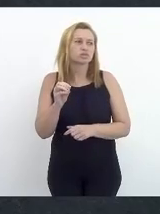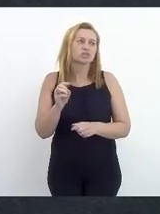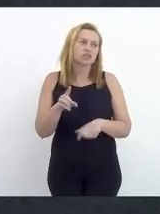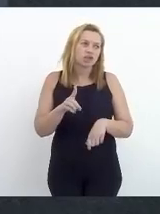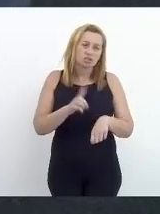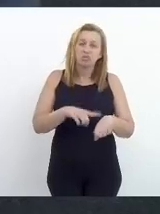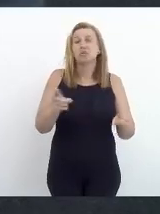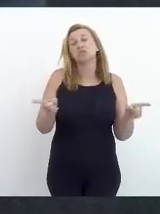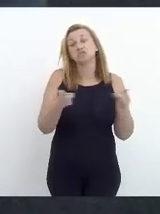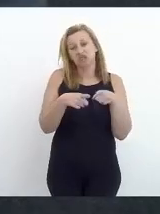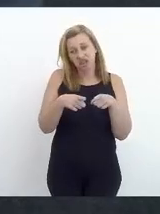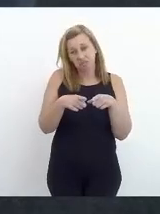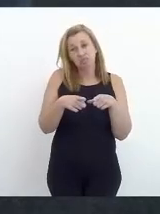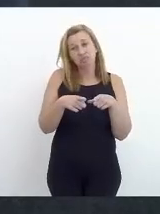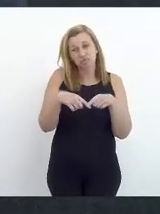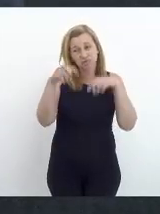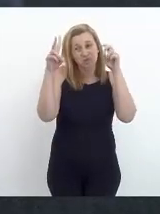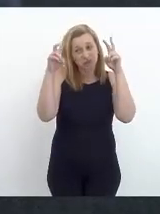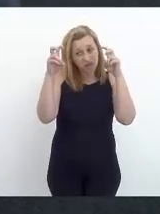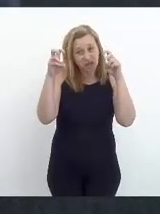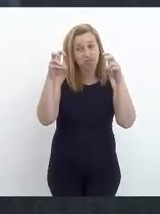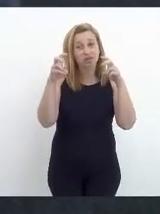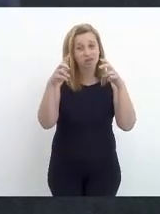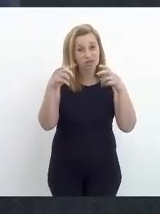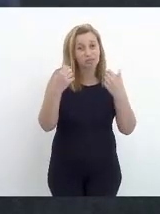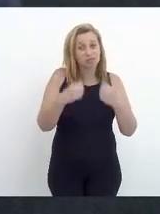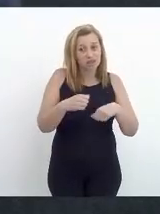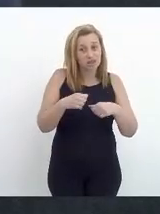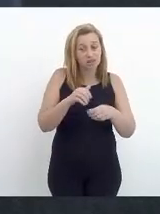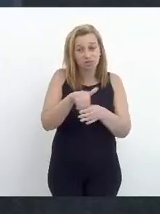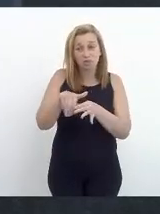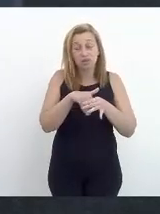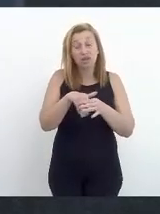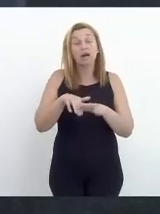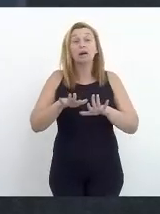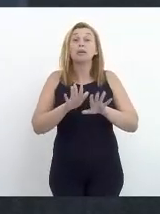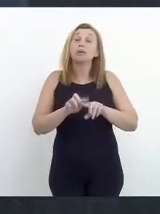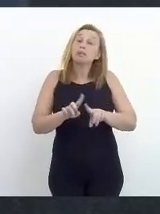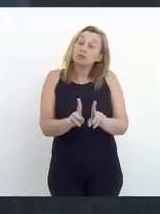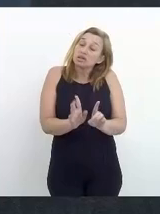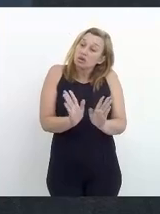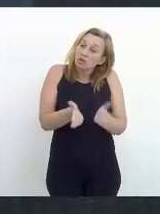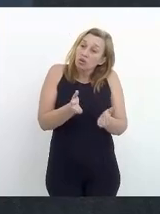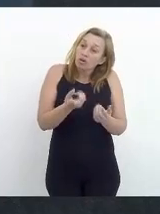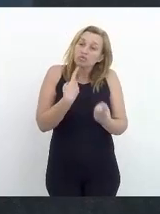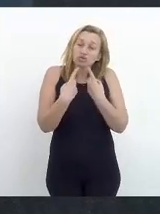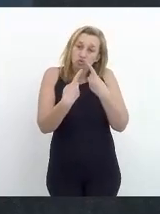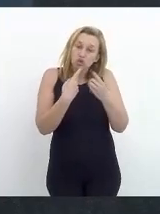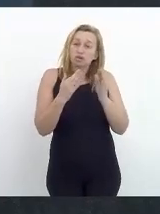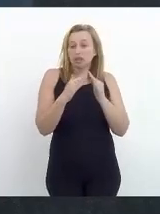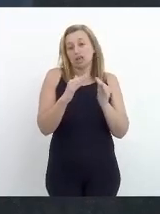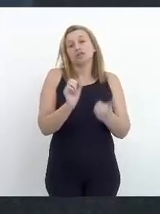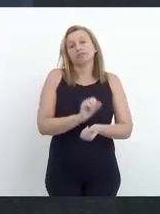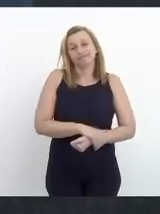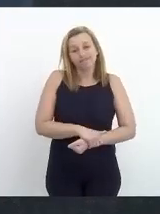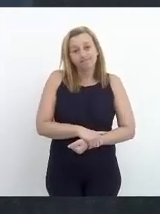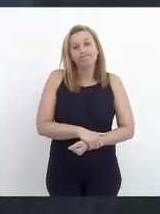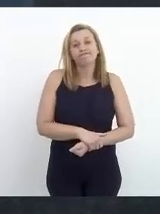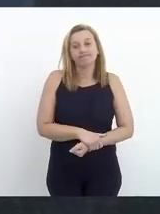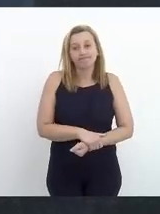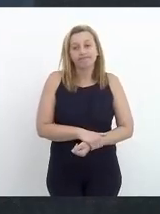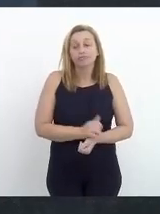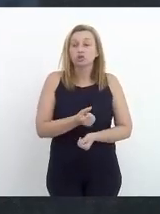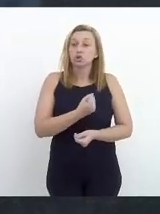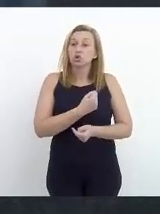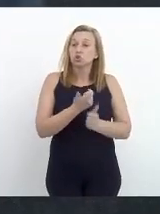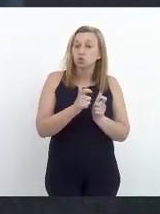dada a complexidade dos temas que estamos enfrentando. Agora, temos feito debate na casa. Temos feito